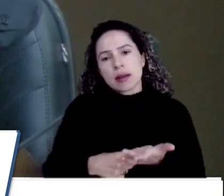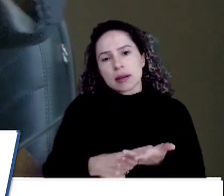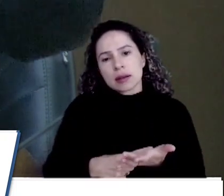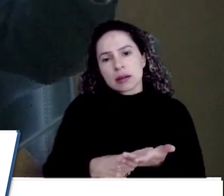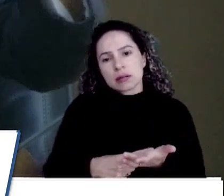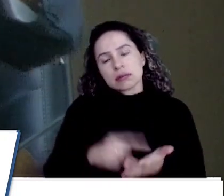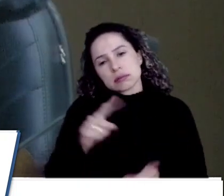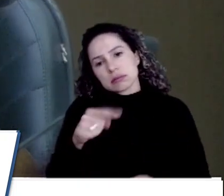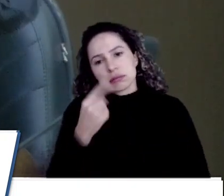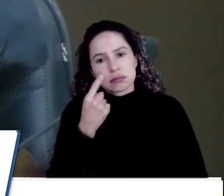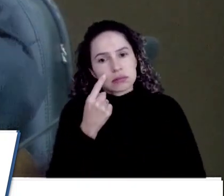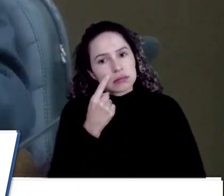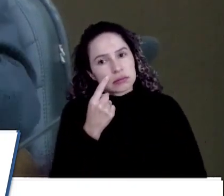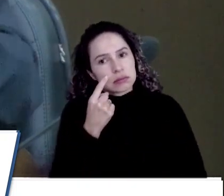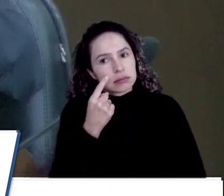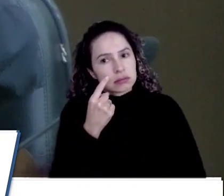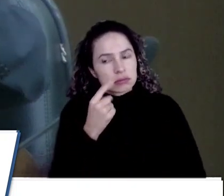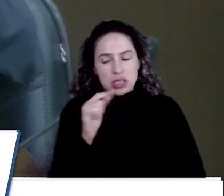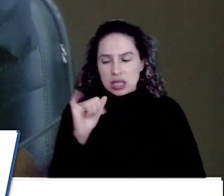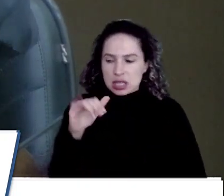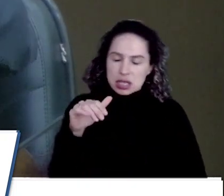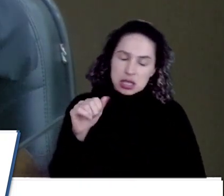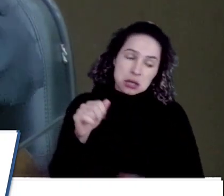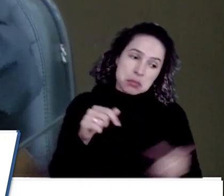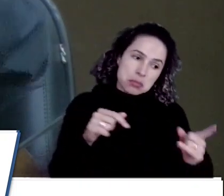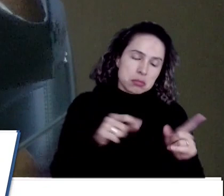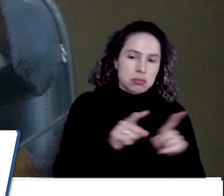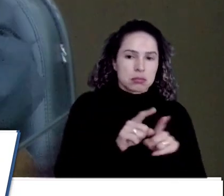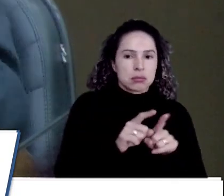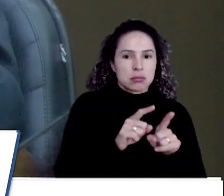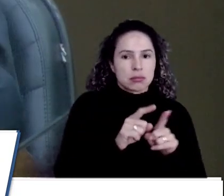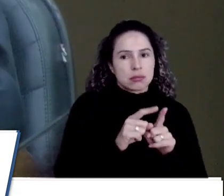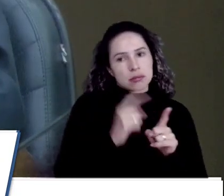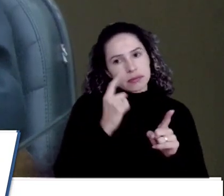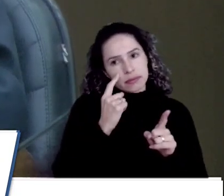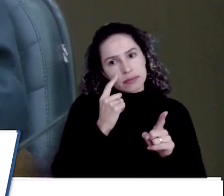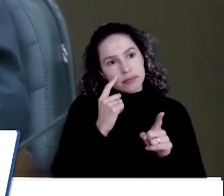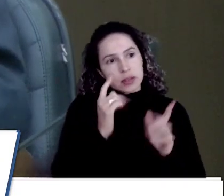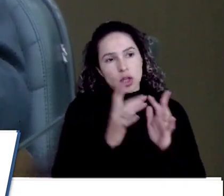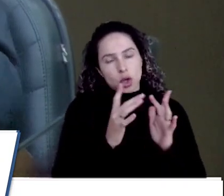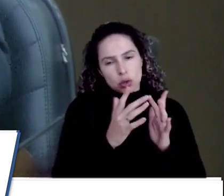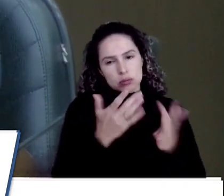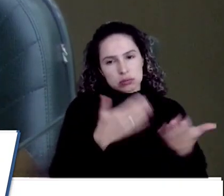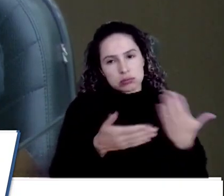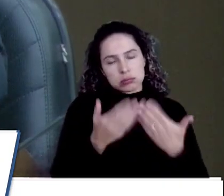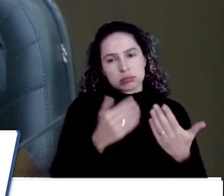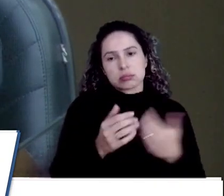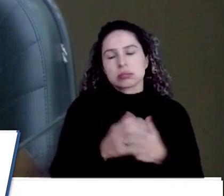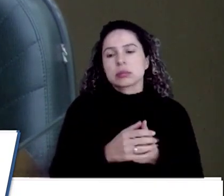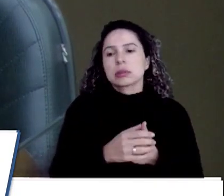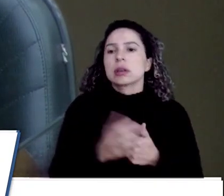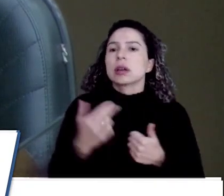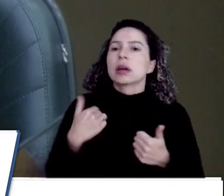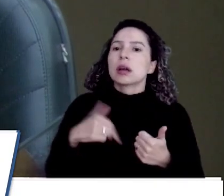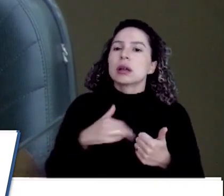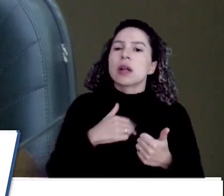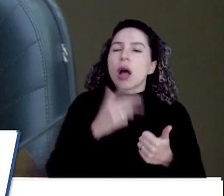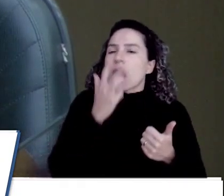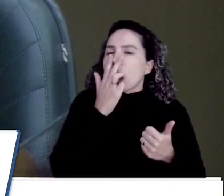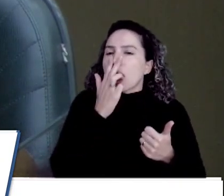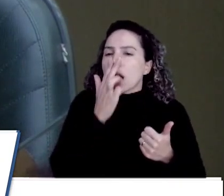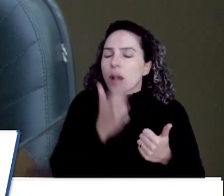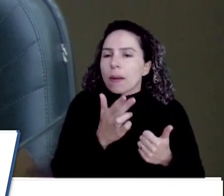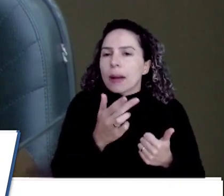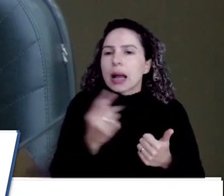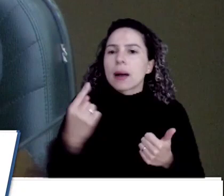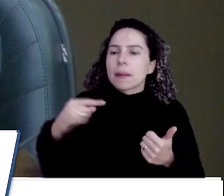vê com o pessoal do IMA, você faz, Vossa Excelência faz o contato, e a gente faz do mesmo jeito que a gente fez com a